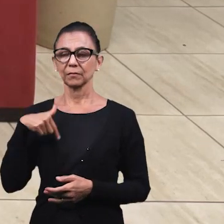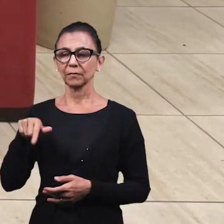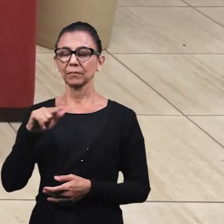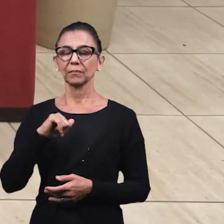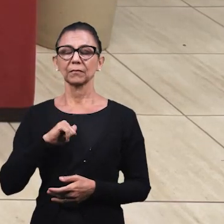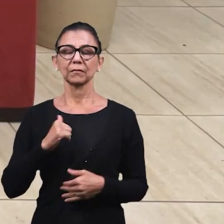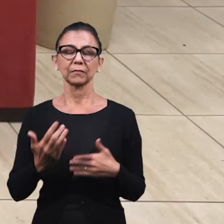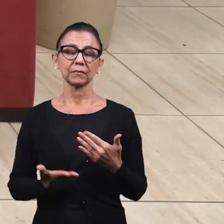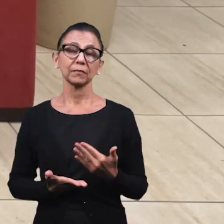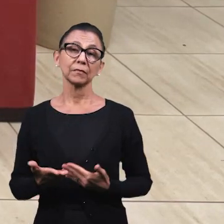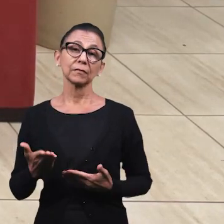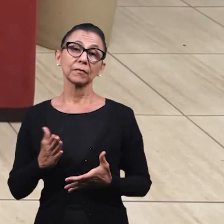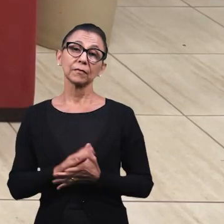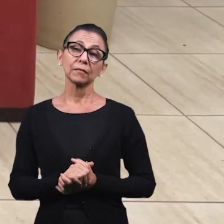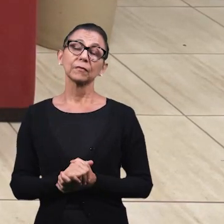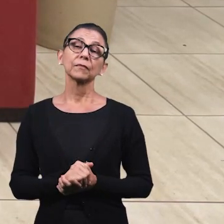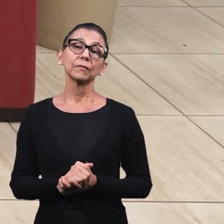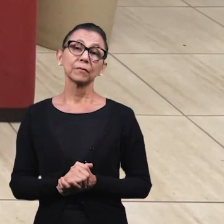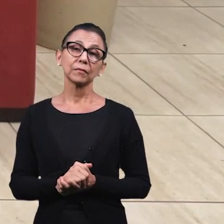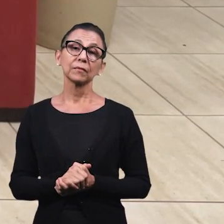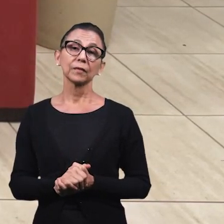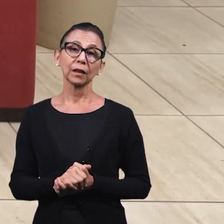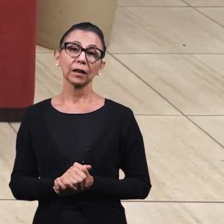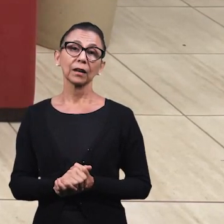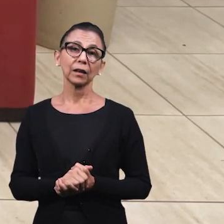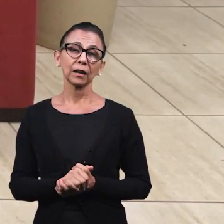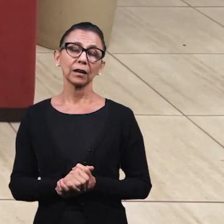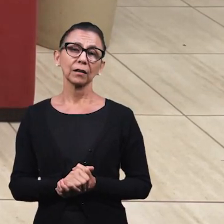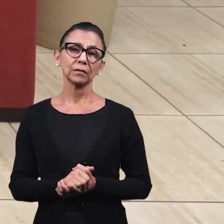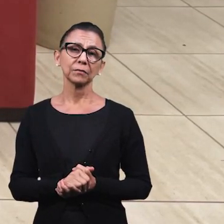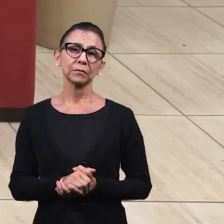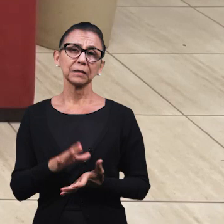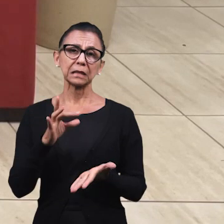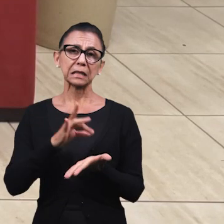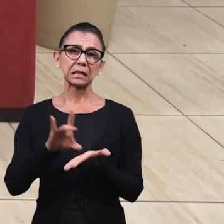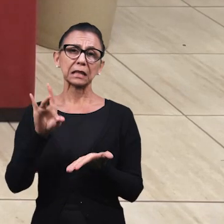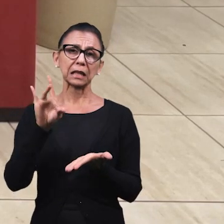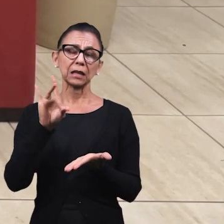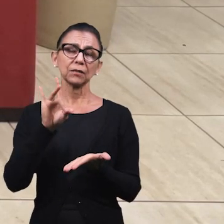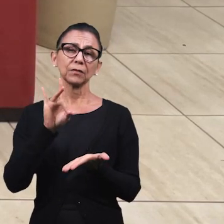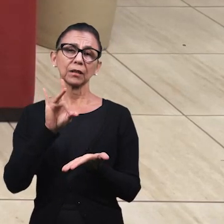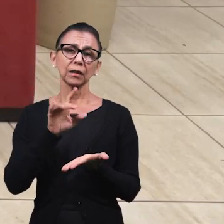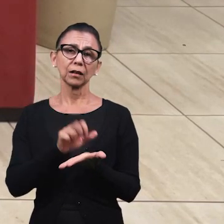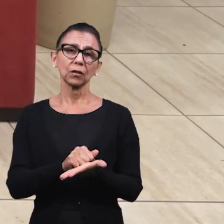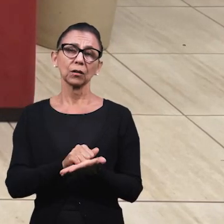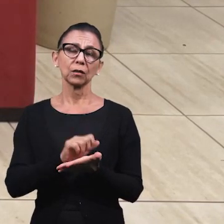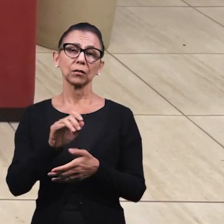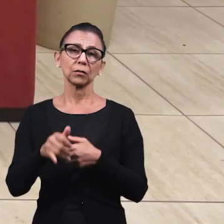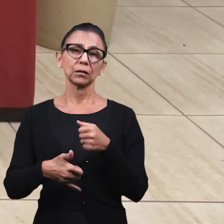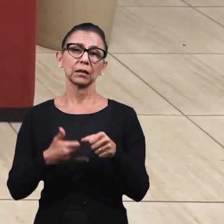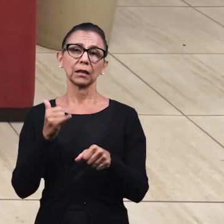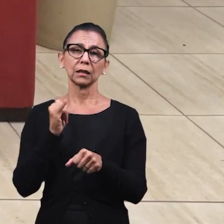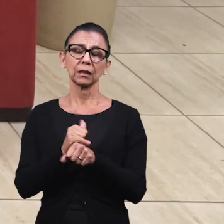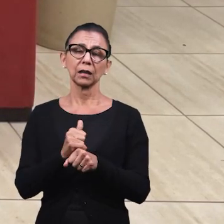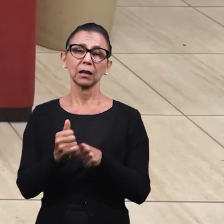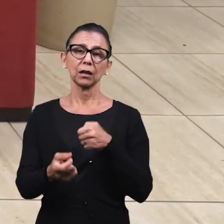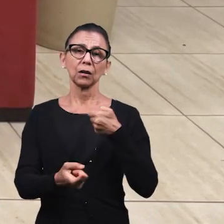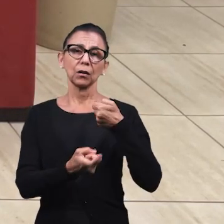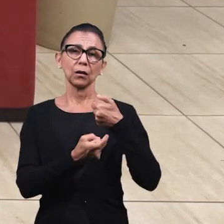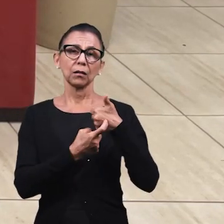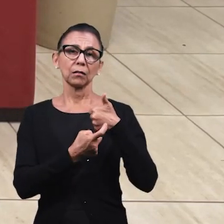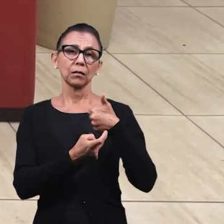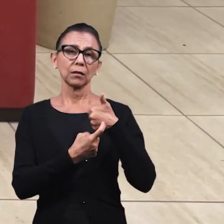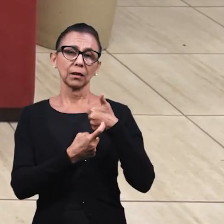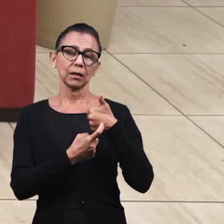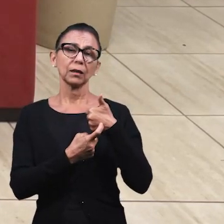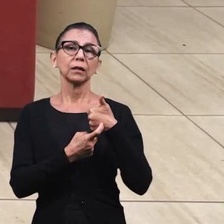nosso abraço aos nossos irmãos de São João de Meriti. E queremos pedir a todos, se inscreva no nosso canal, dê o like